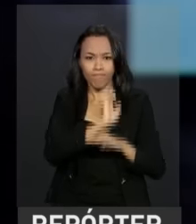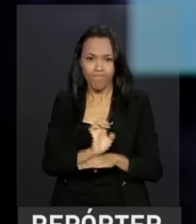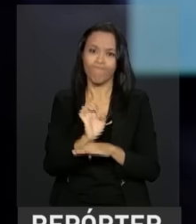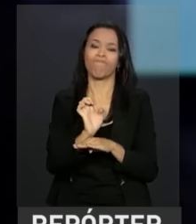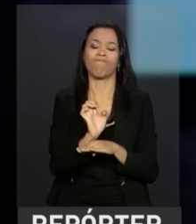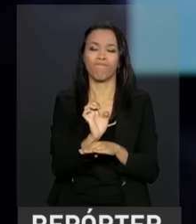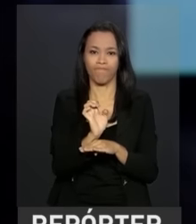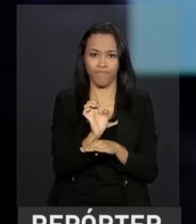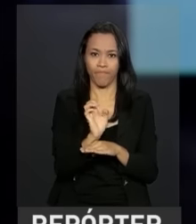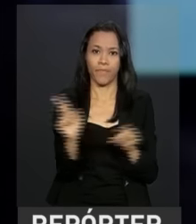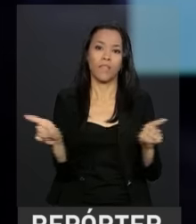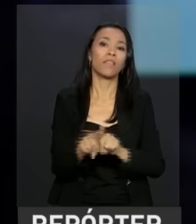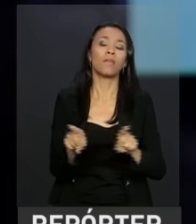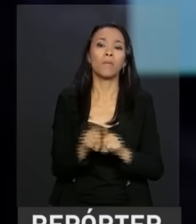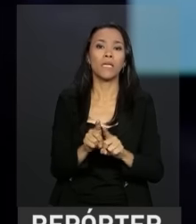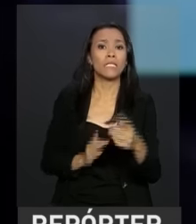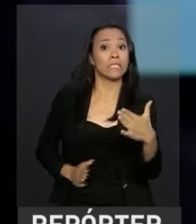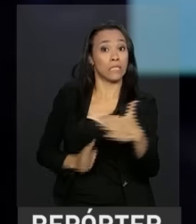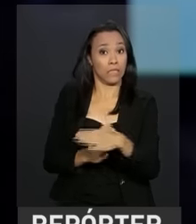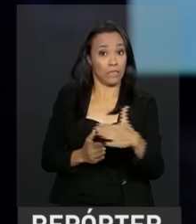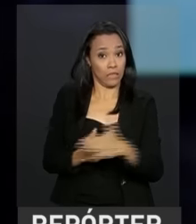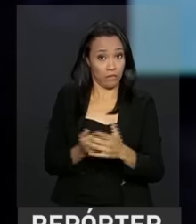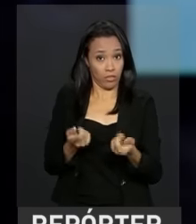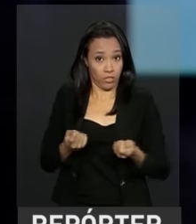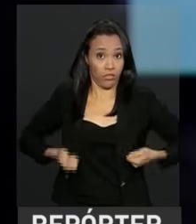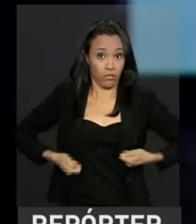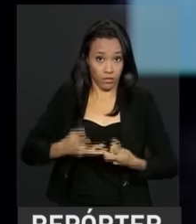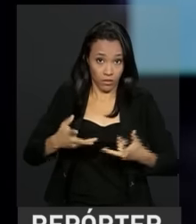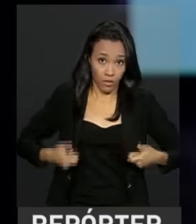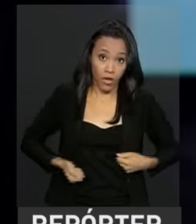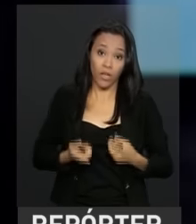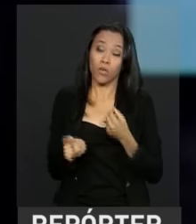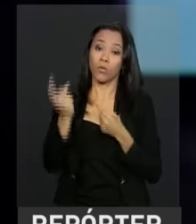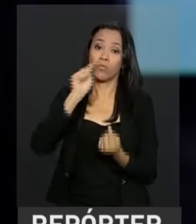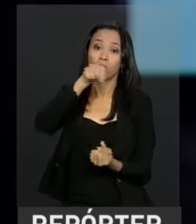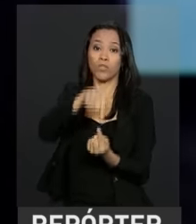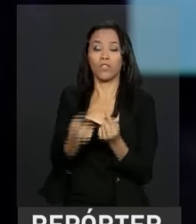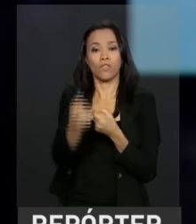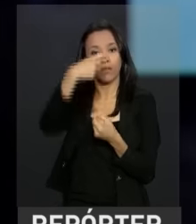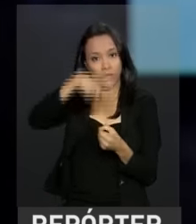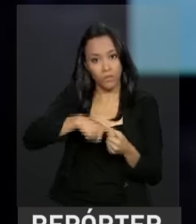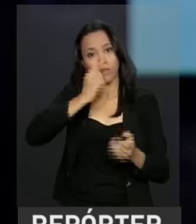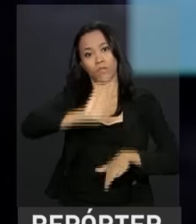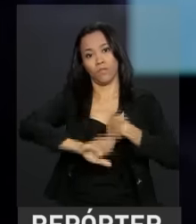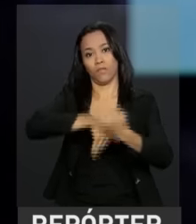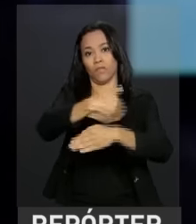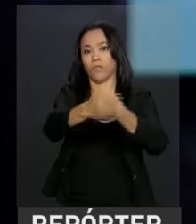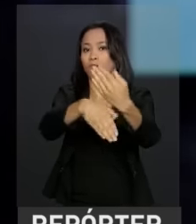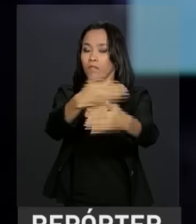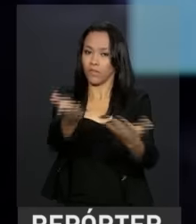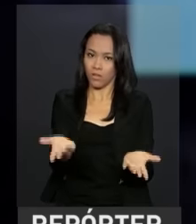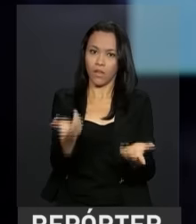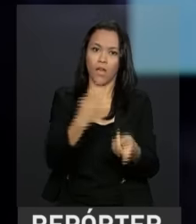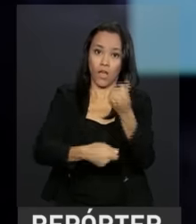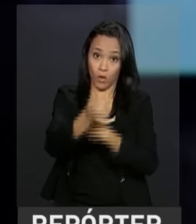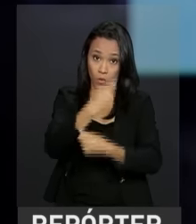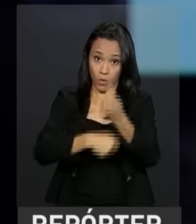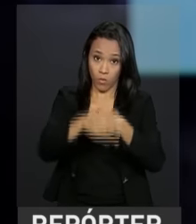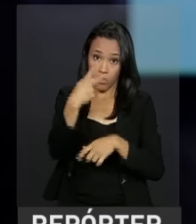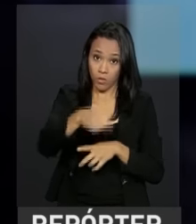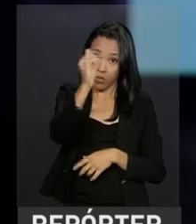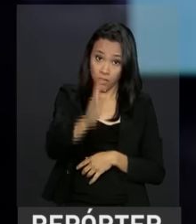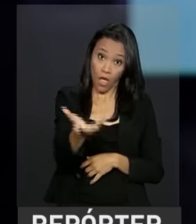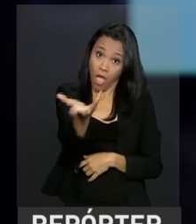acordo pela austeridade e pela retomada do crescimento econômico da melhoria do ambiente econômico no país que é o que